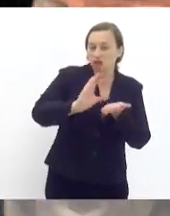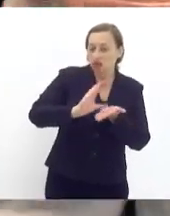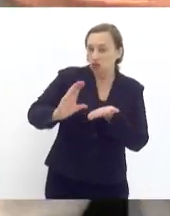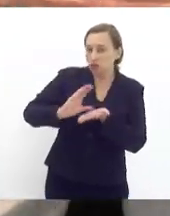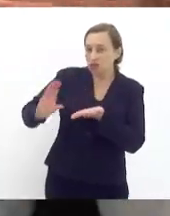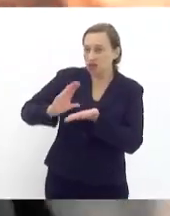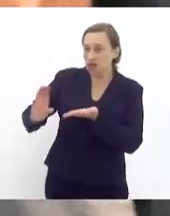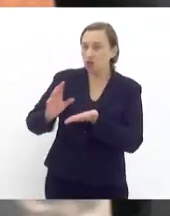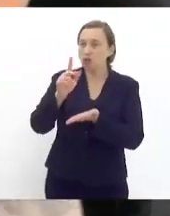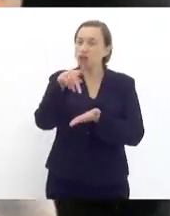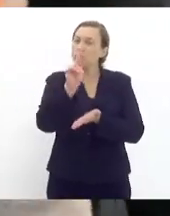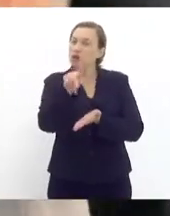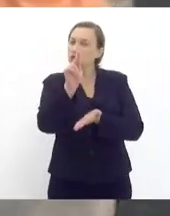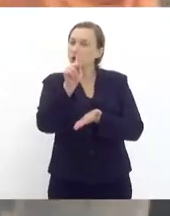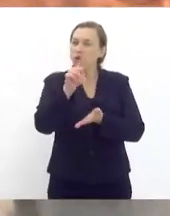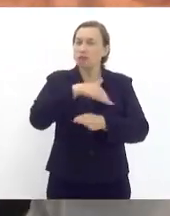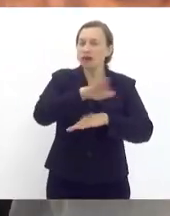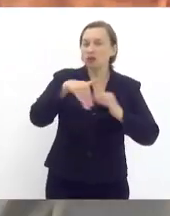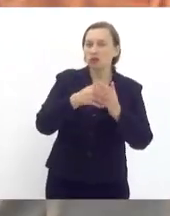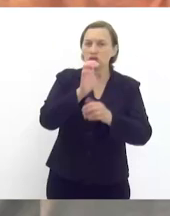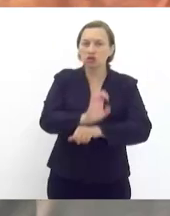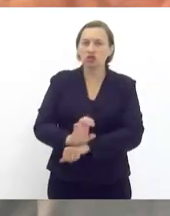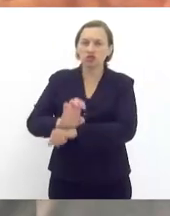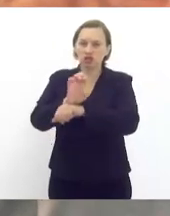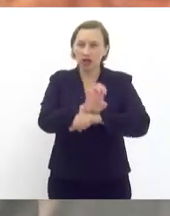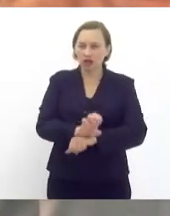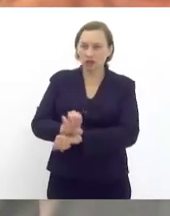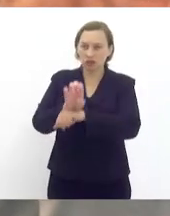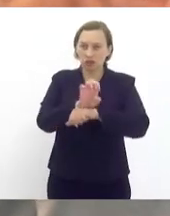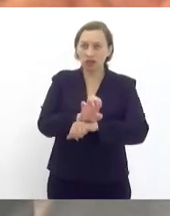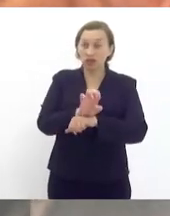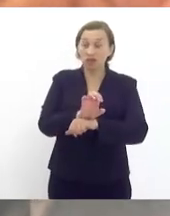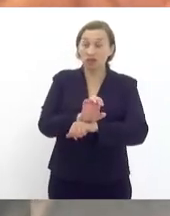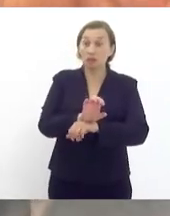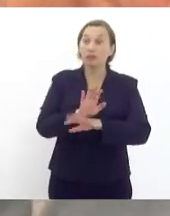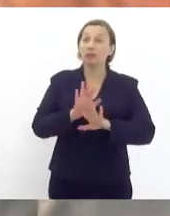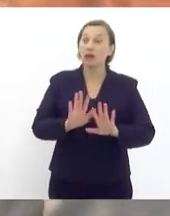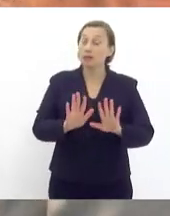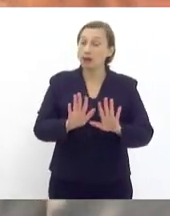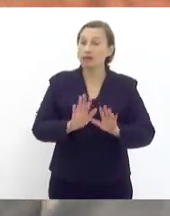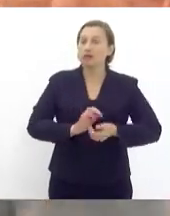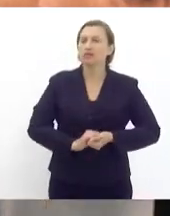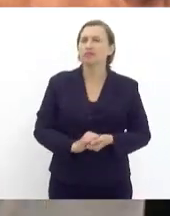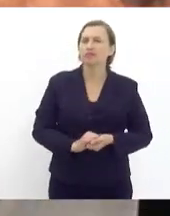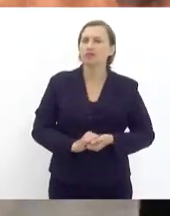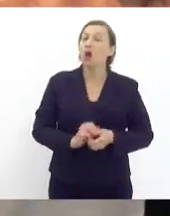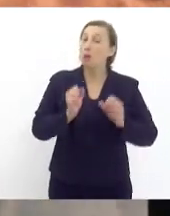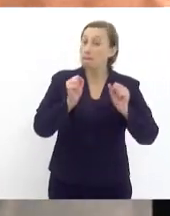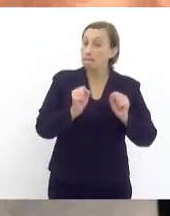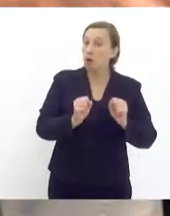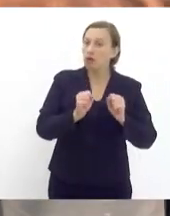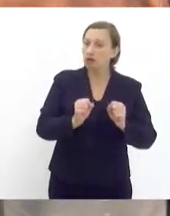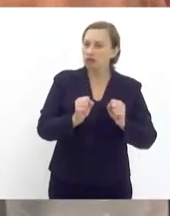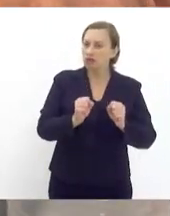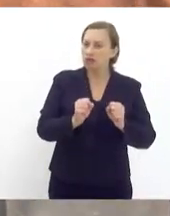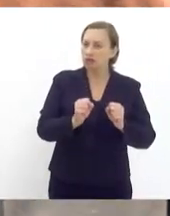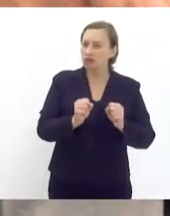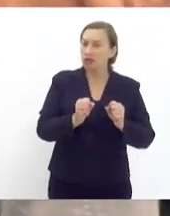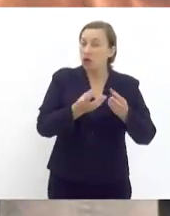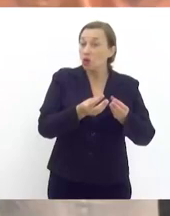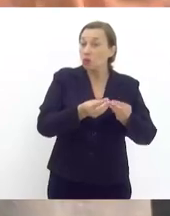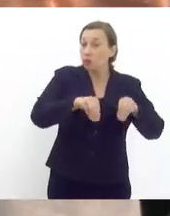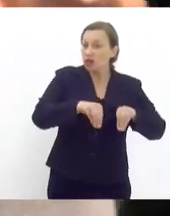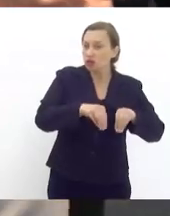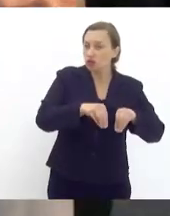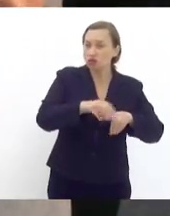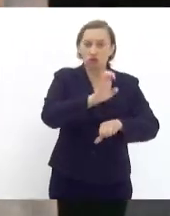petróleo para todos os estados brasileiros o que de uma maneira fatal pode levar não só o